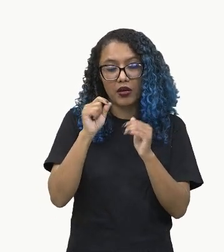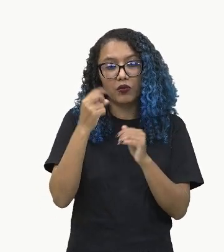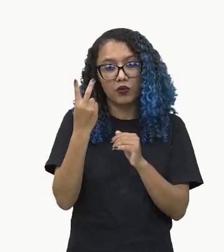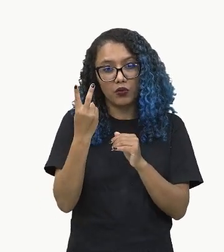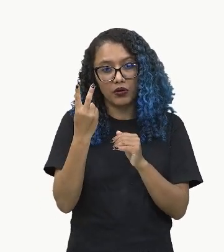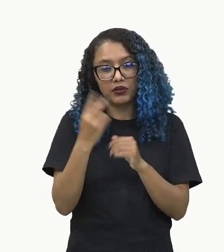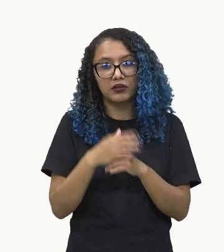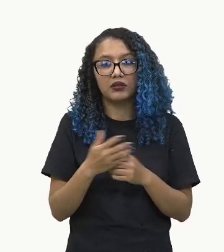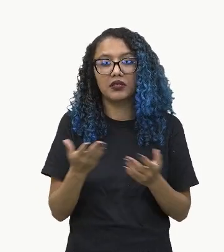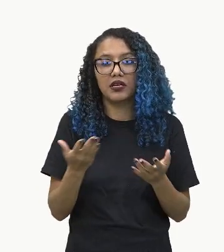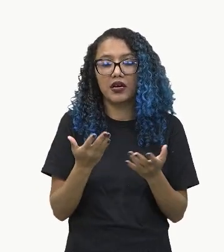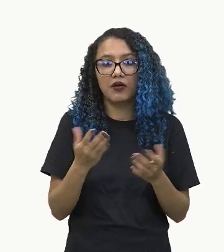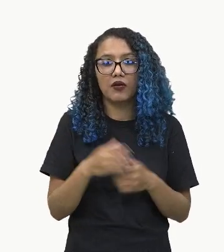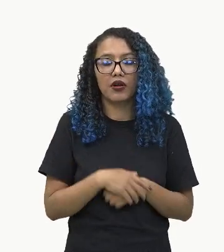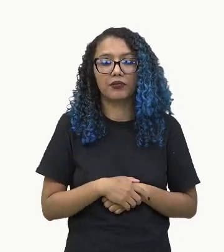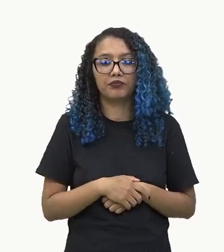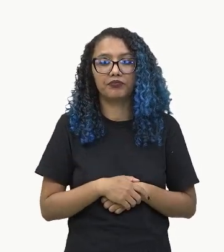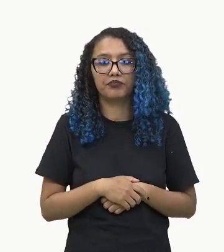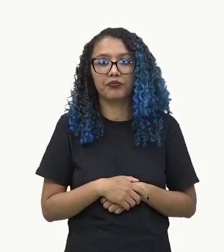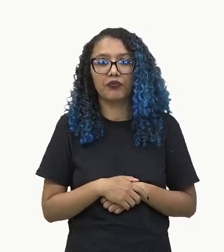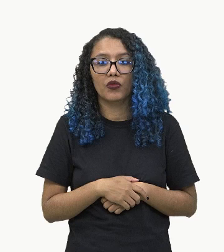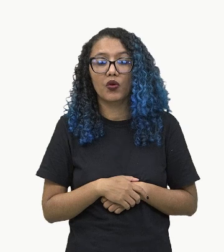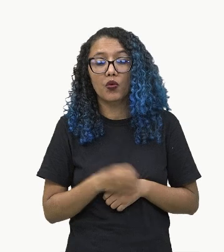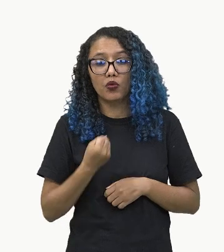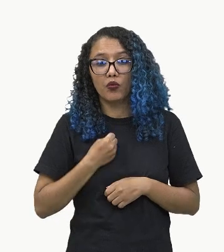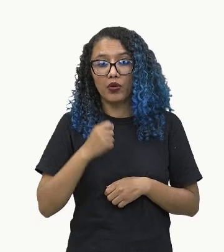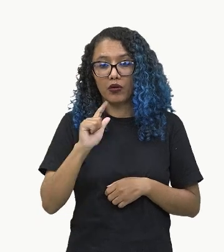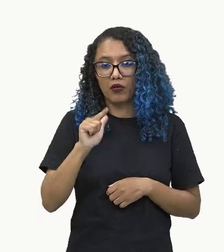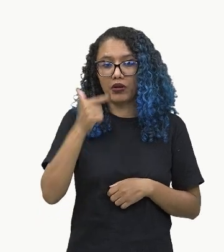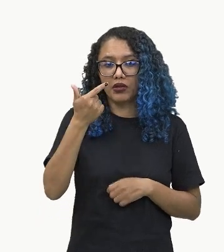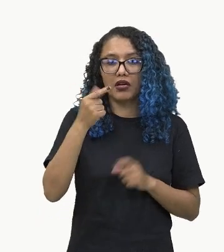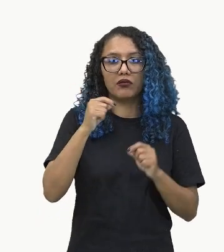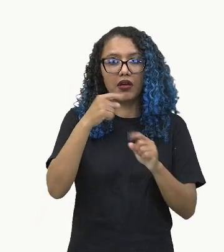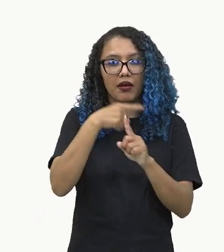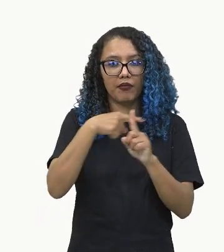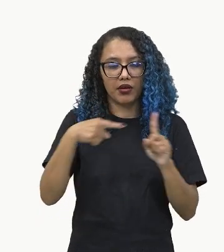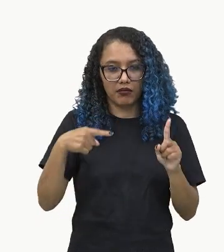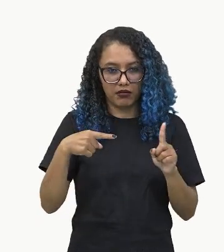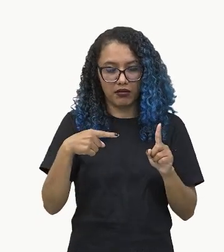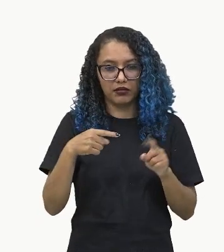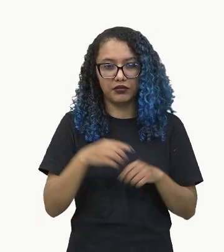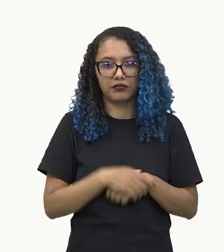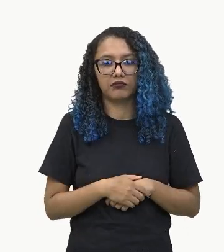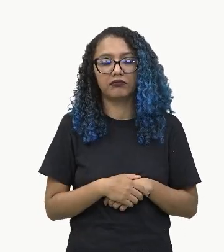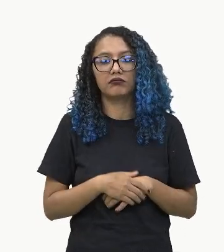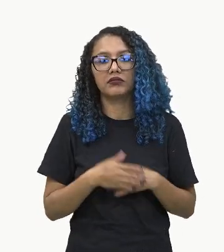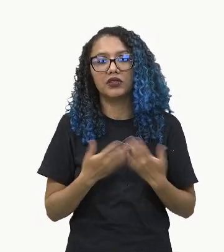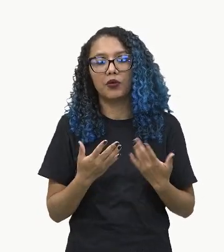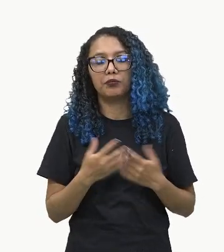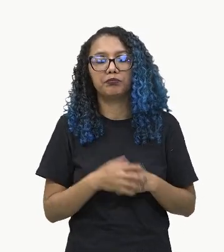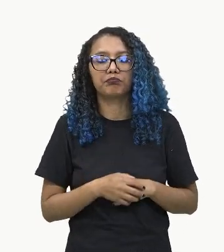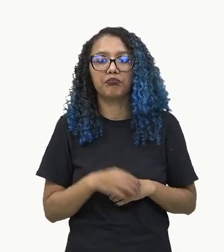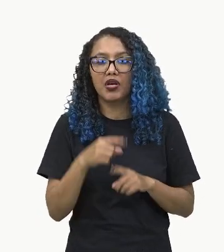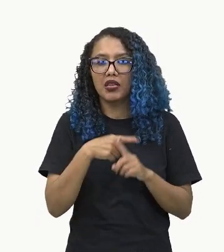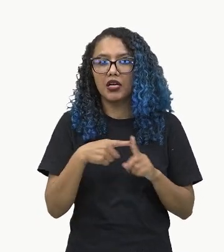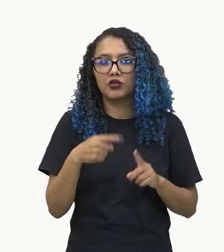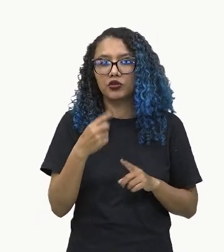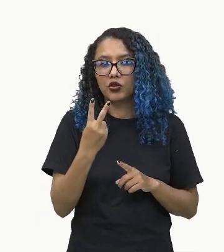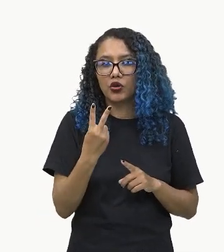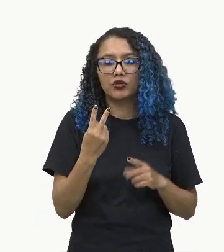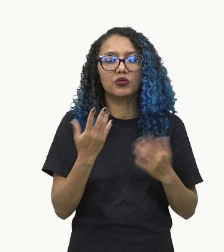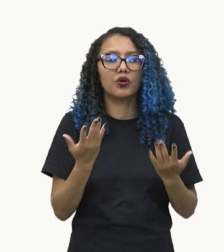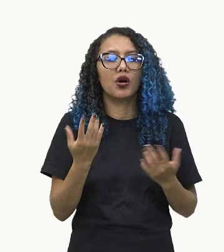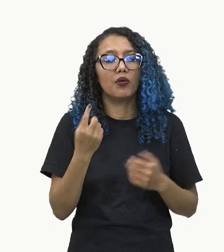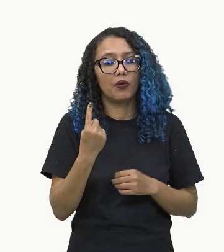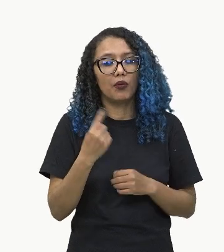levar ao quadrado vai ter a metade dessa quantidade. Então, a metade de 2 é 1. E agora